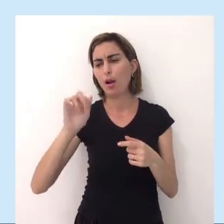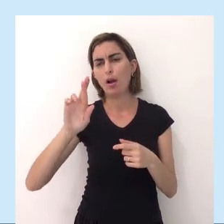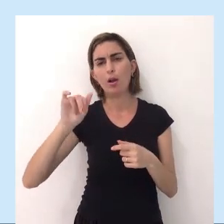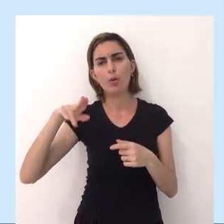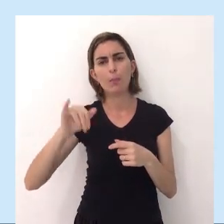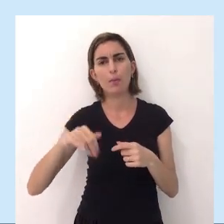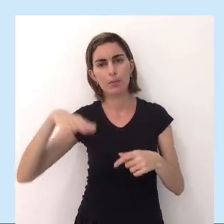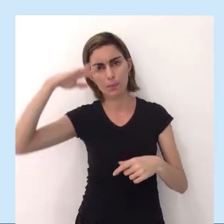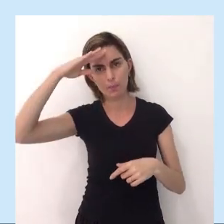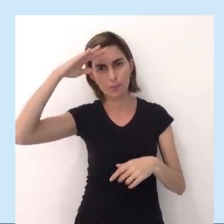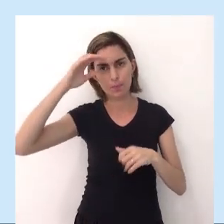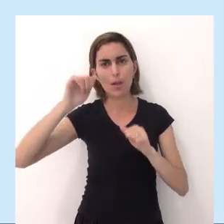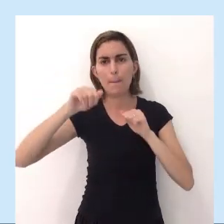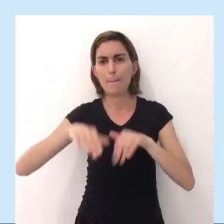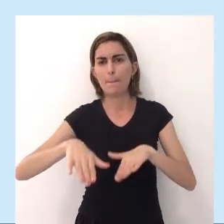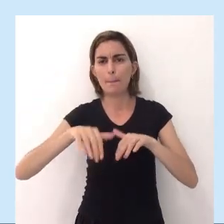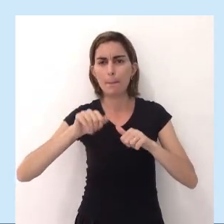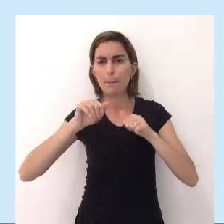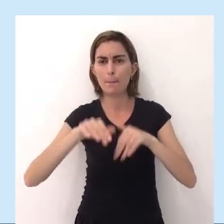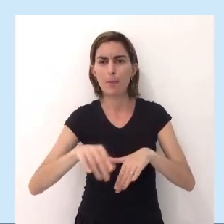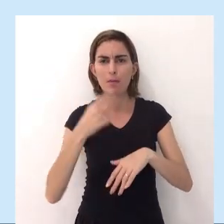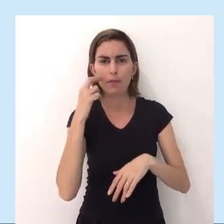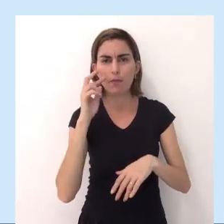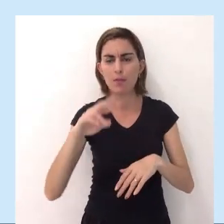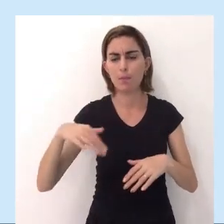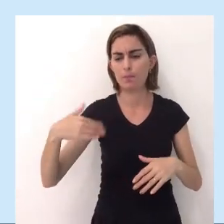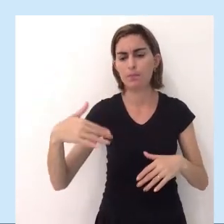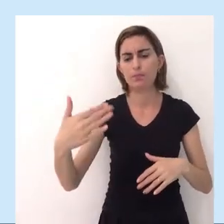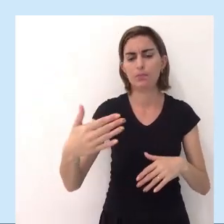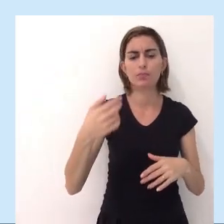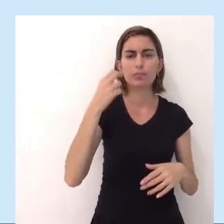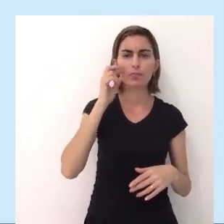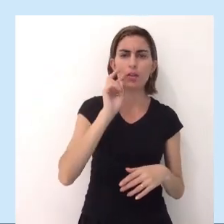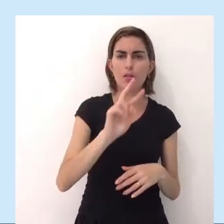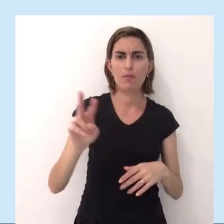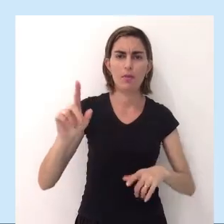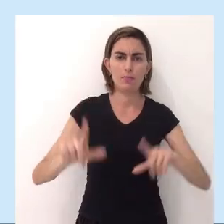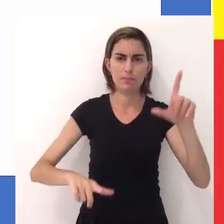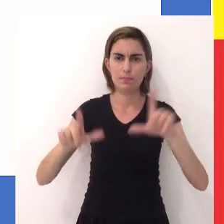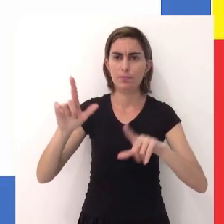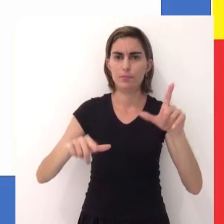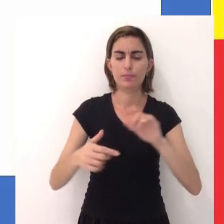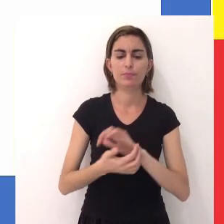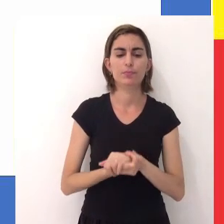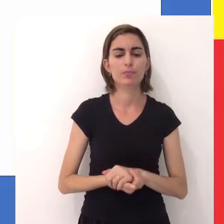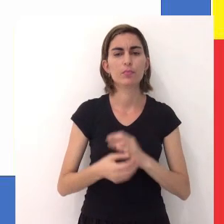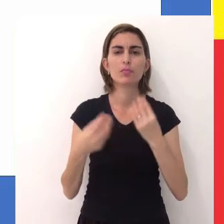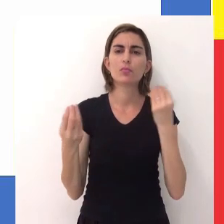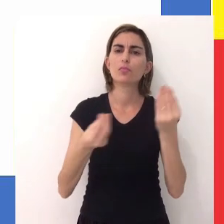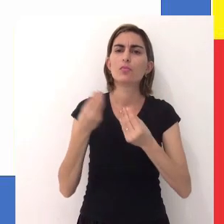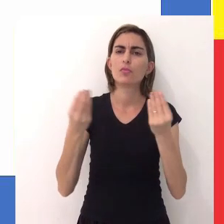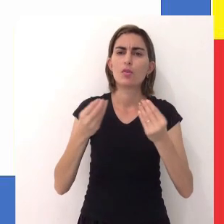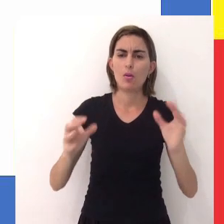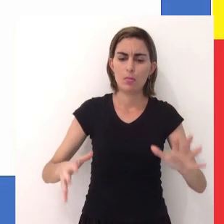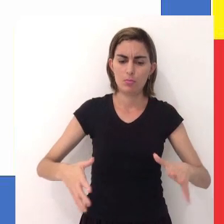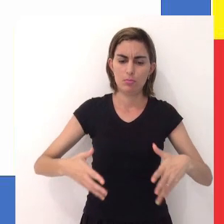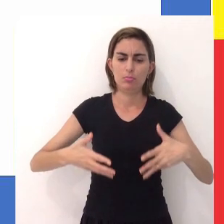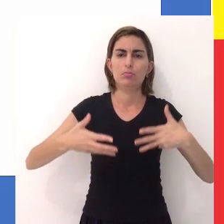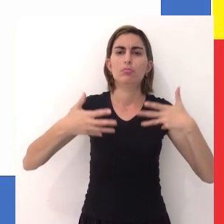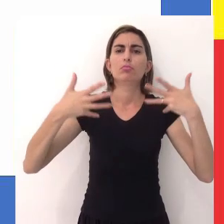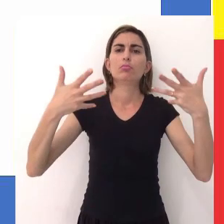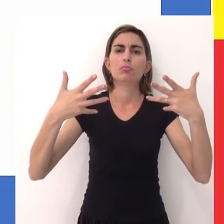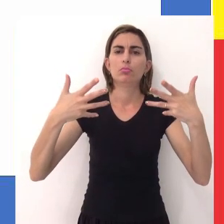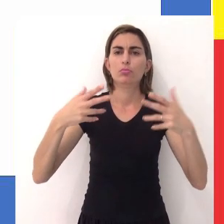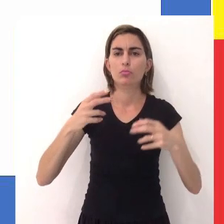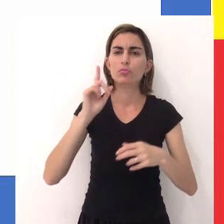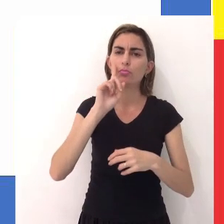argumento militar, tá? Esse argumento militar a gente vai ver um pouquinho mais à frente. Observa agora na tela, tá? Com essa ascensão, tá, de